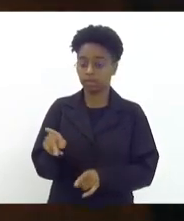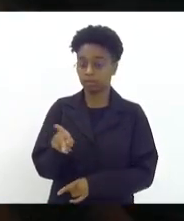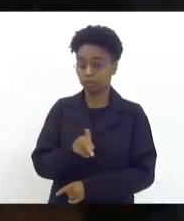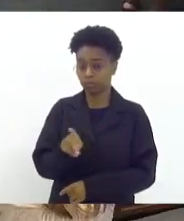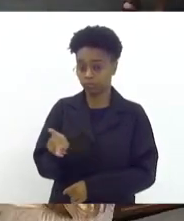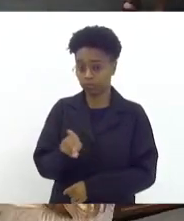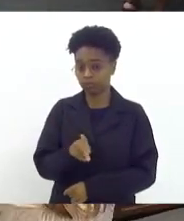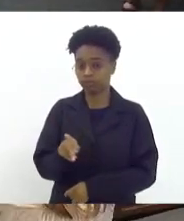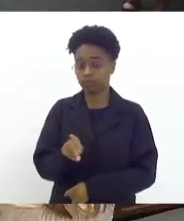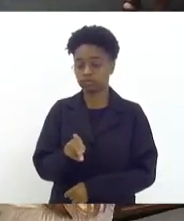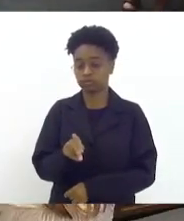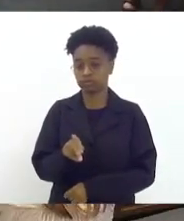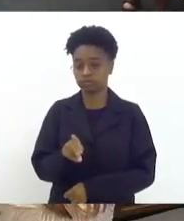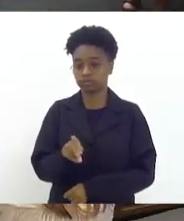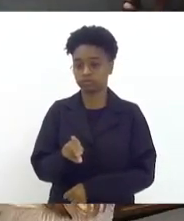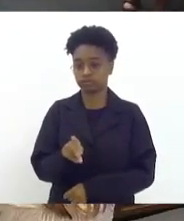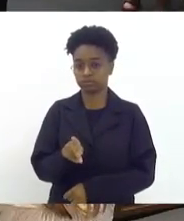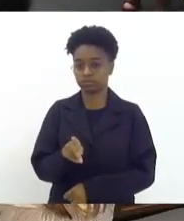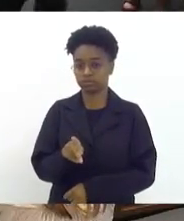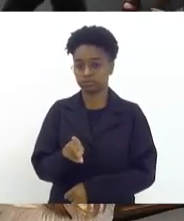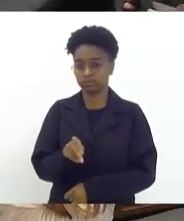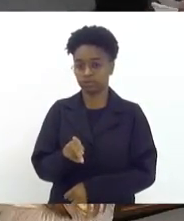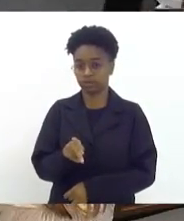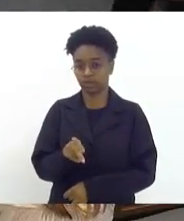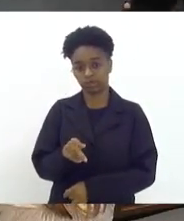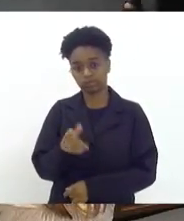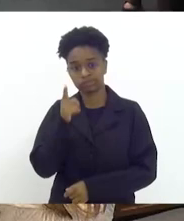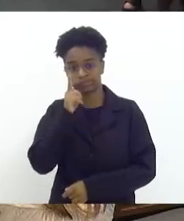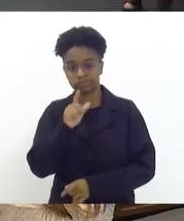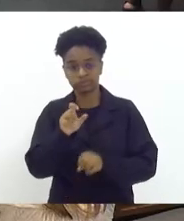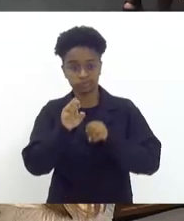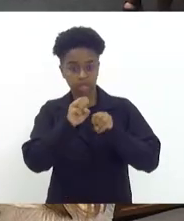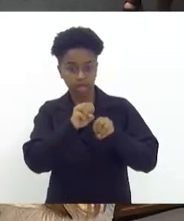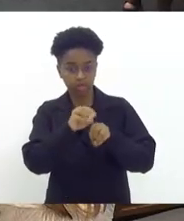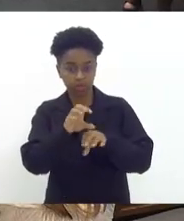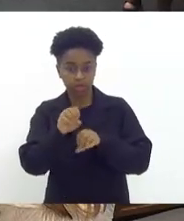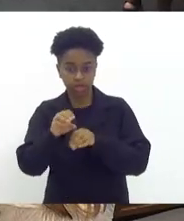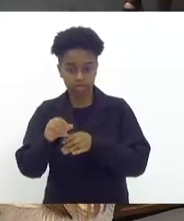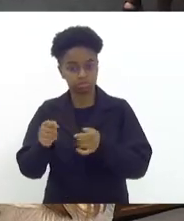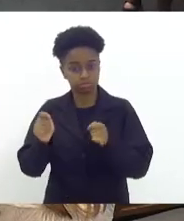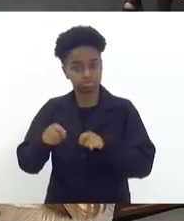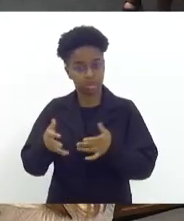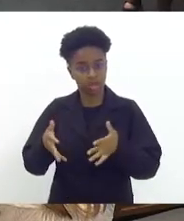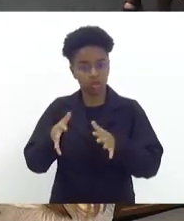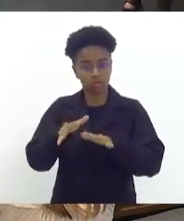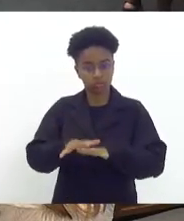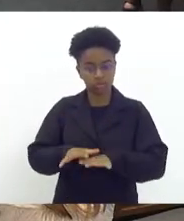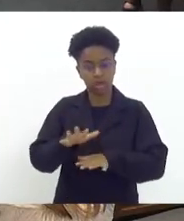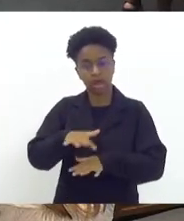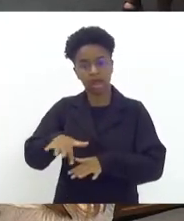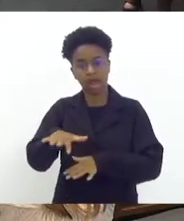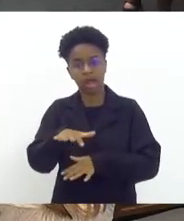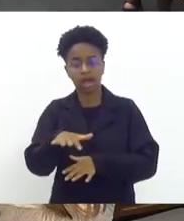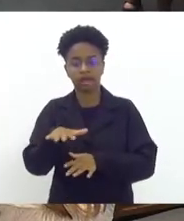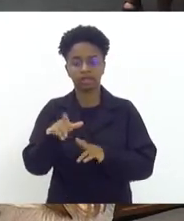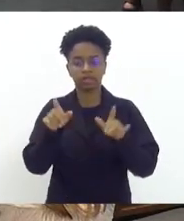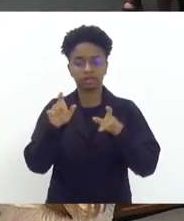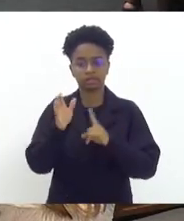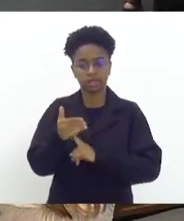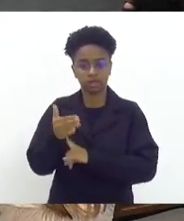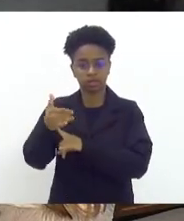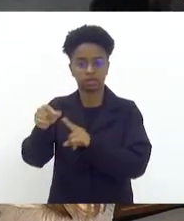para dar uma educação de inclusão tecnológica de inclusão digital